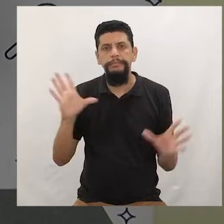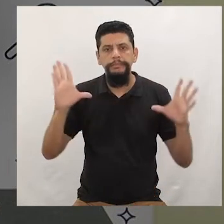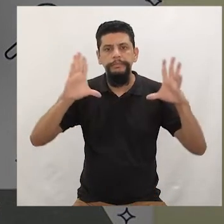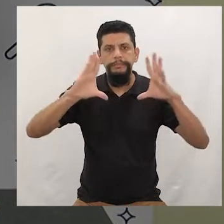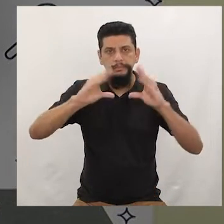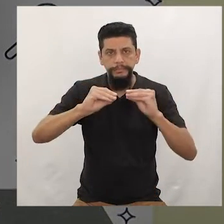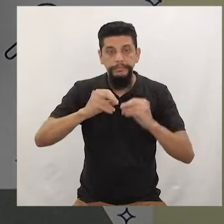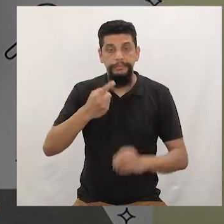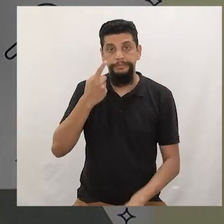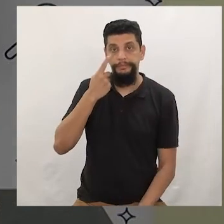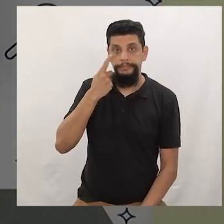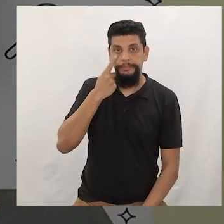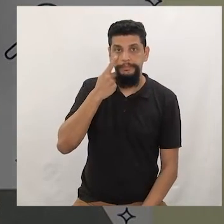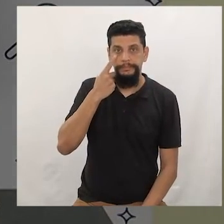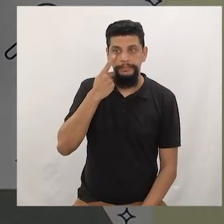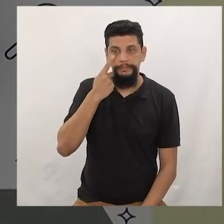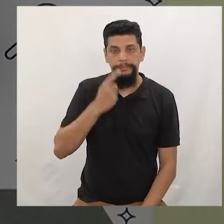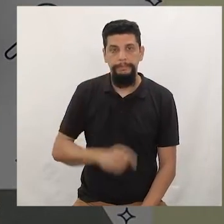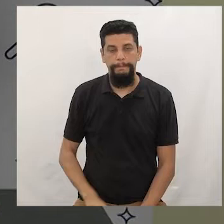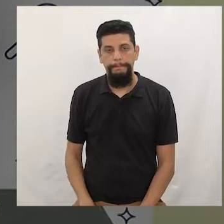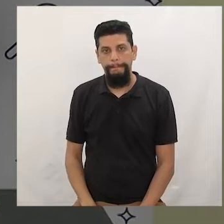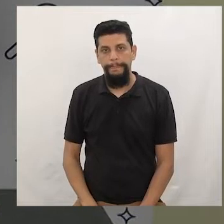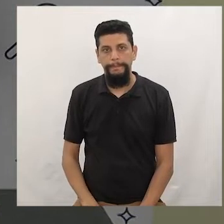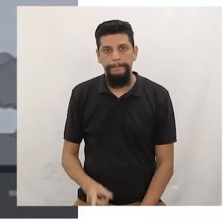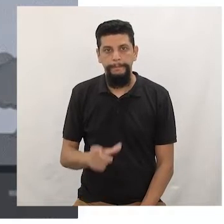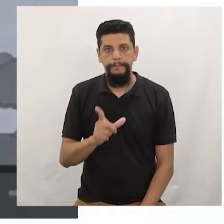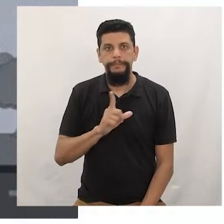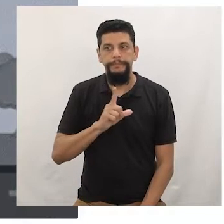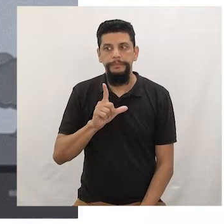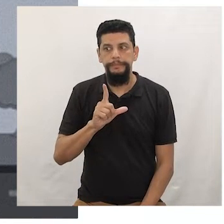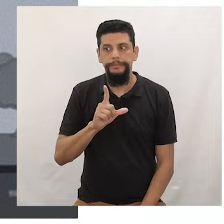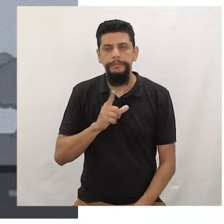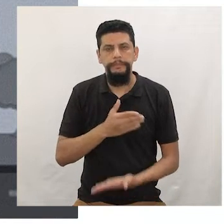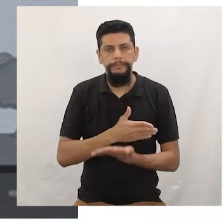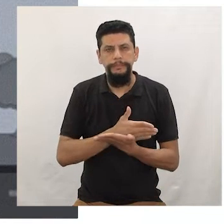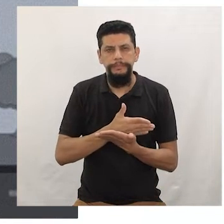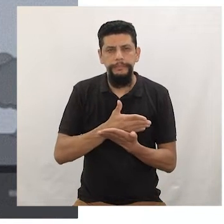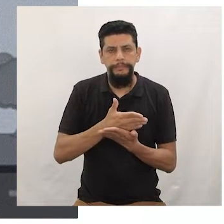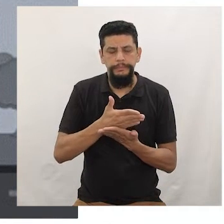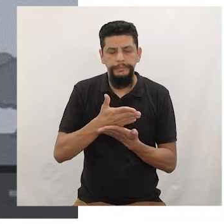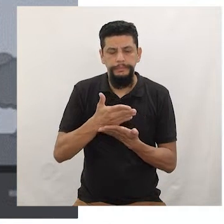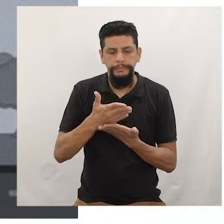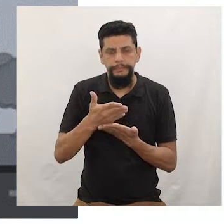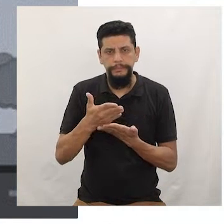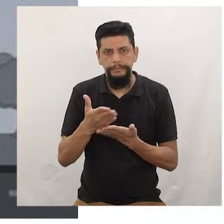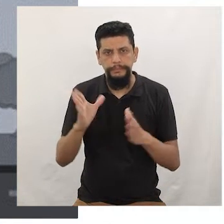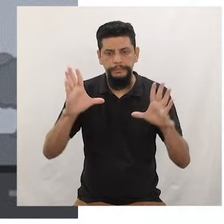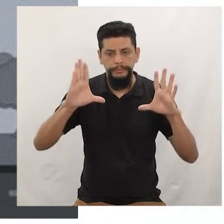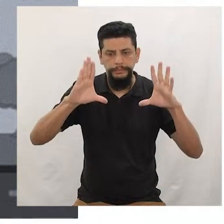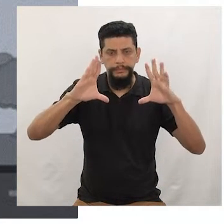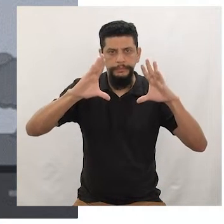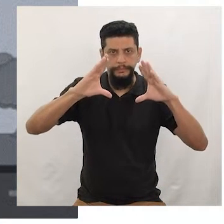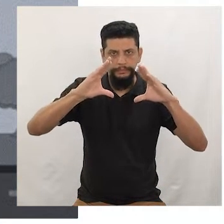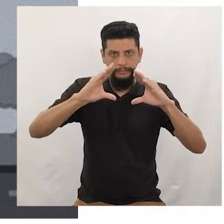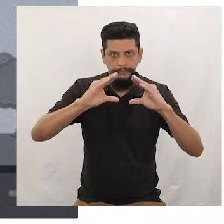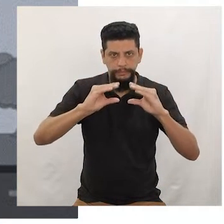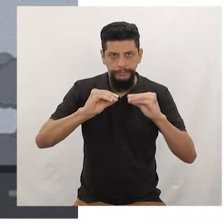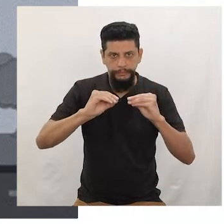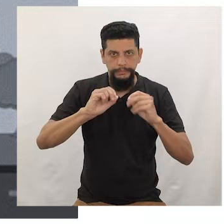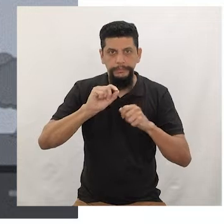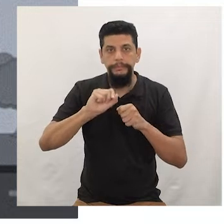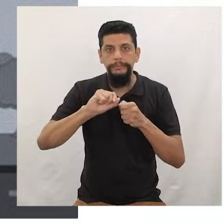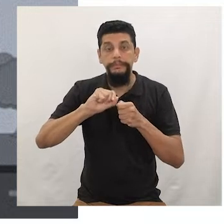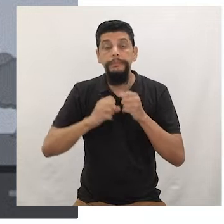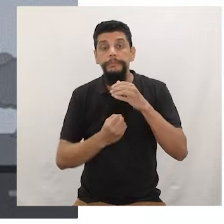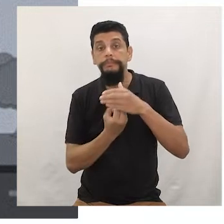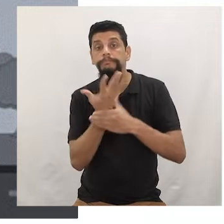noite? Vamos ver lá. À noite, aqui está começando a entardecer, está começando a noite. E o